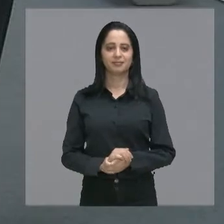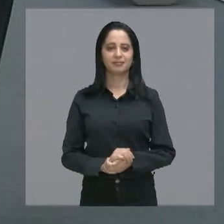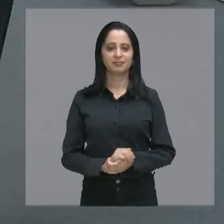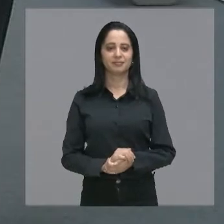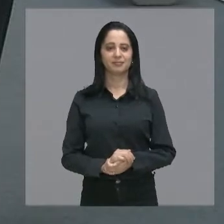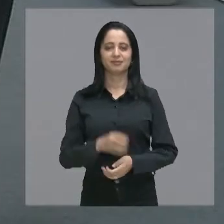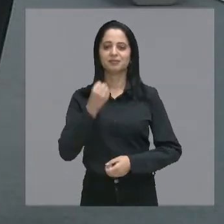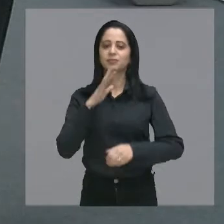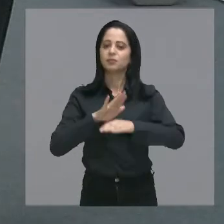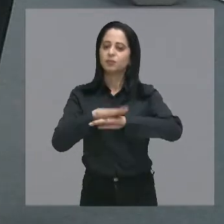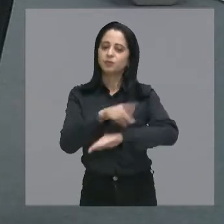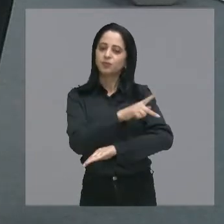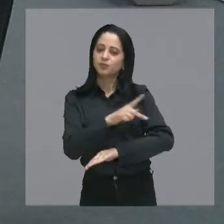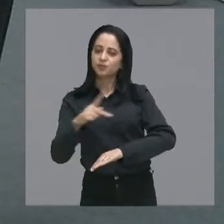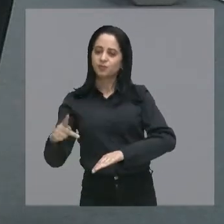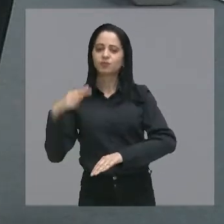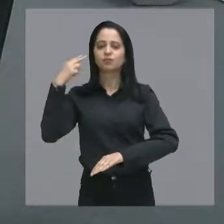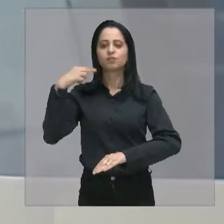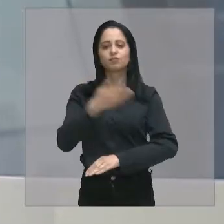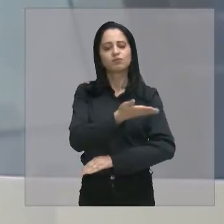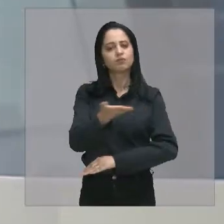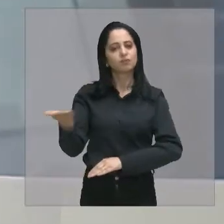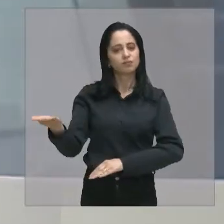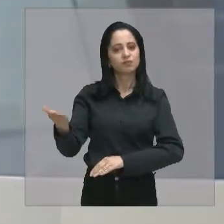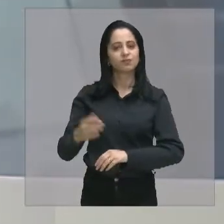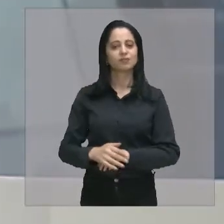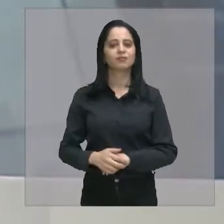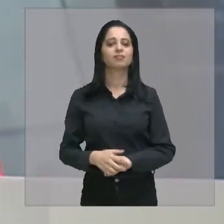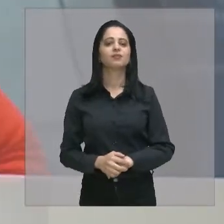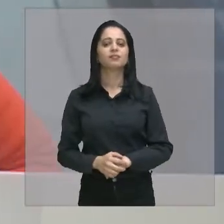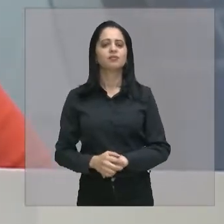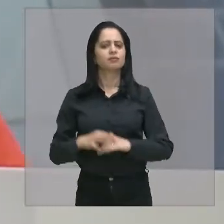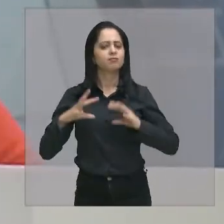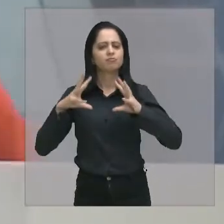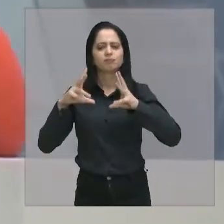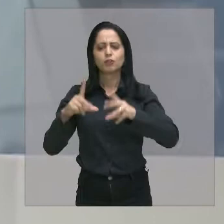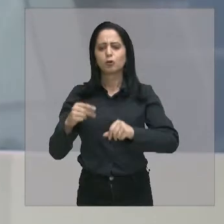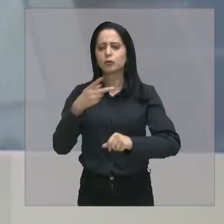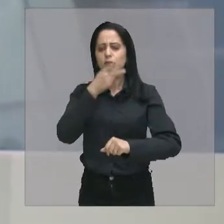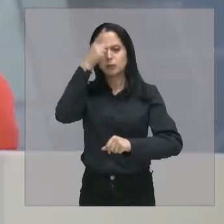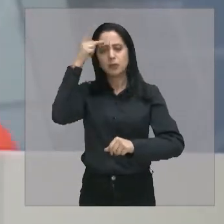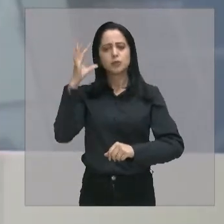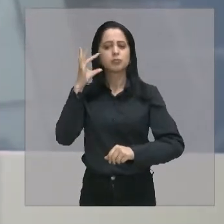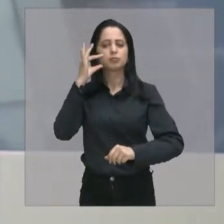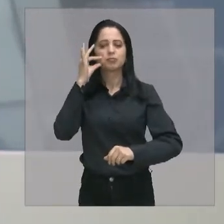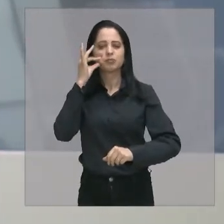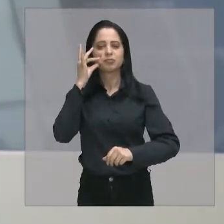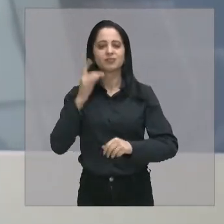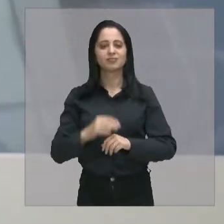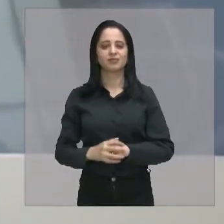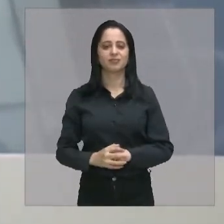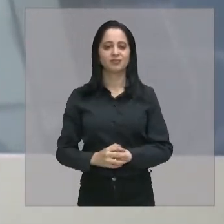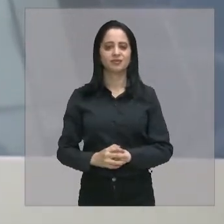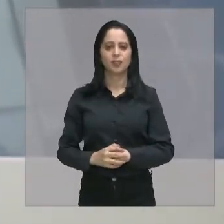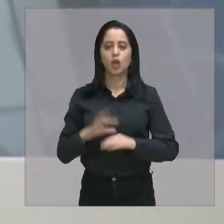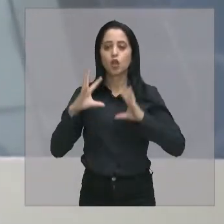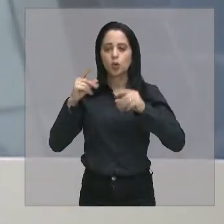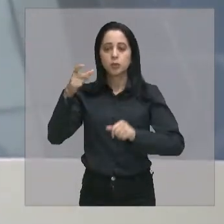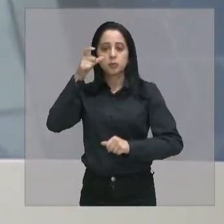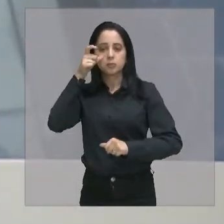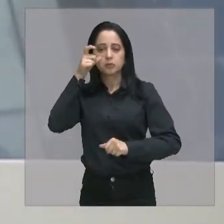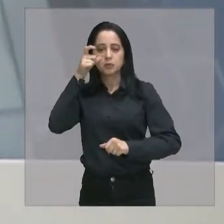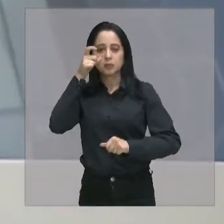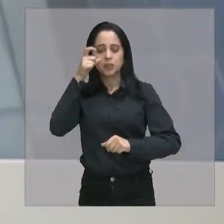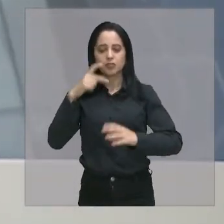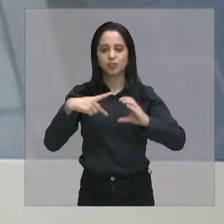Boa noite, senhor presidente, senhores vereadores, funcionários da casa, todos aqui presentes, todos que estão nos assistindo pela TV Câmara, pela internet, em homenagem ao